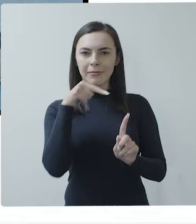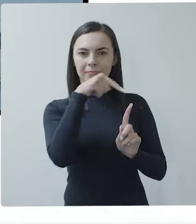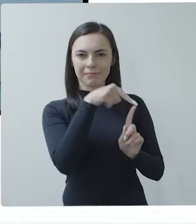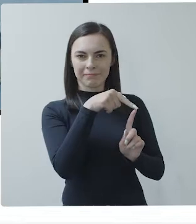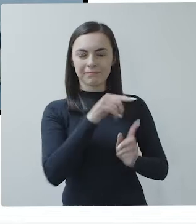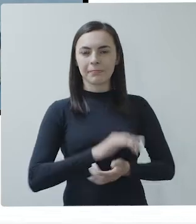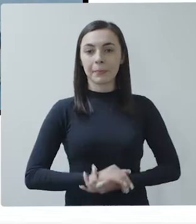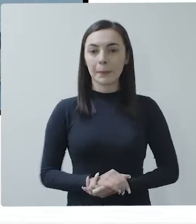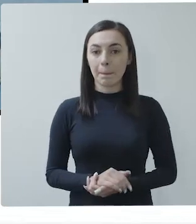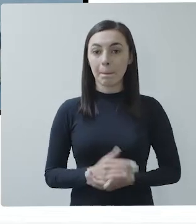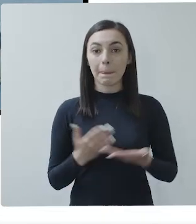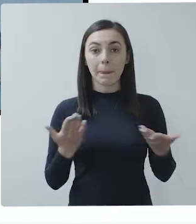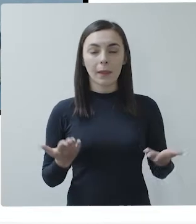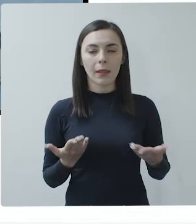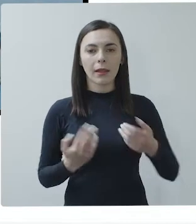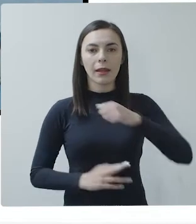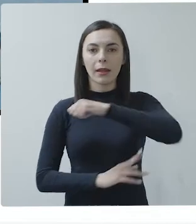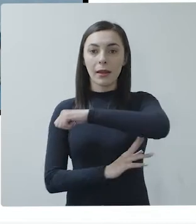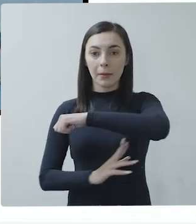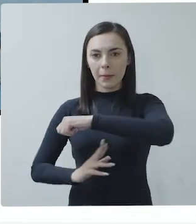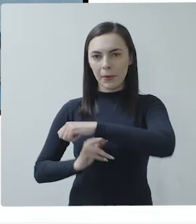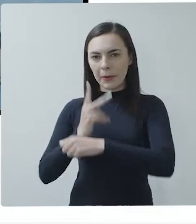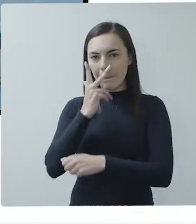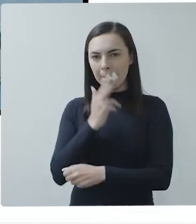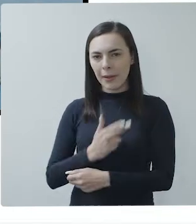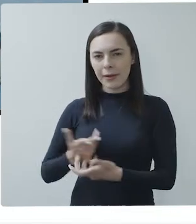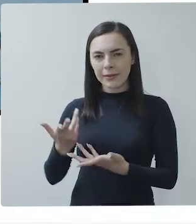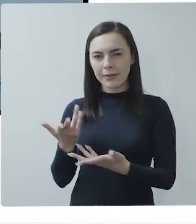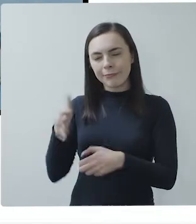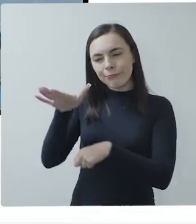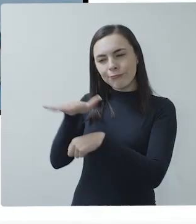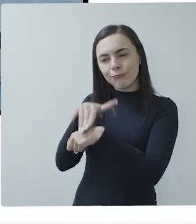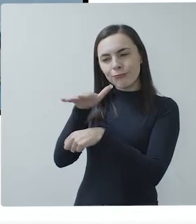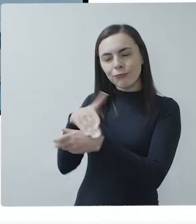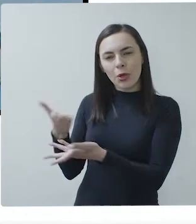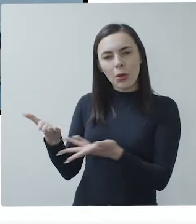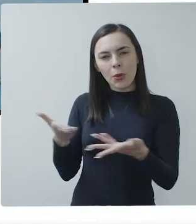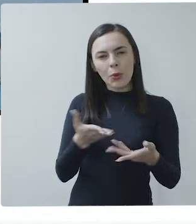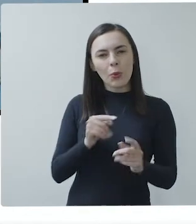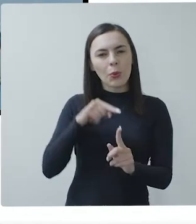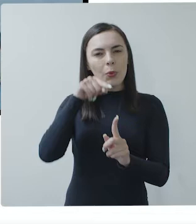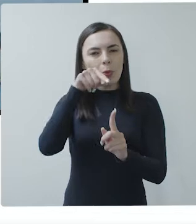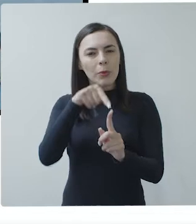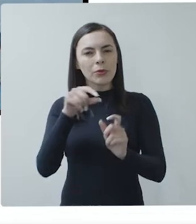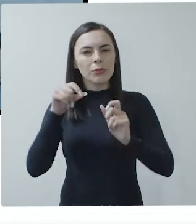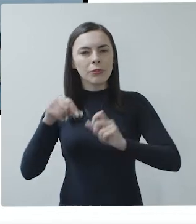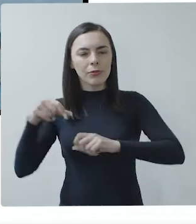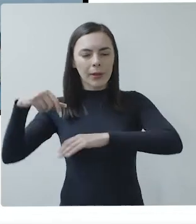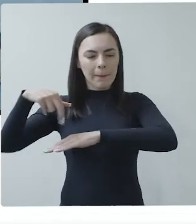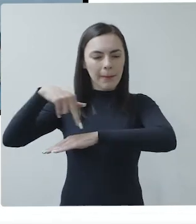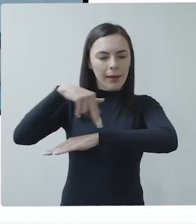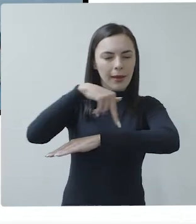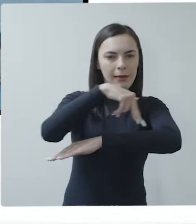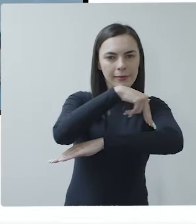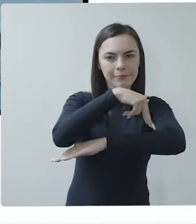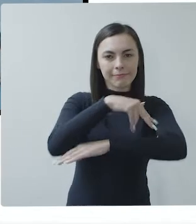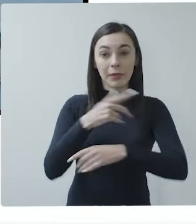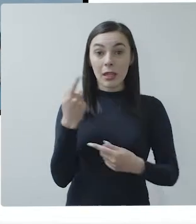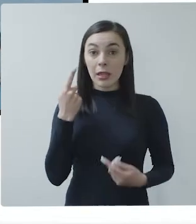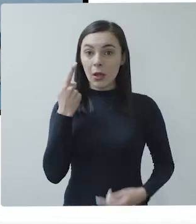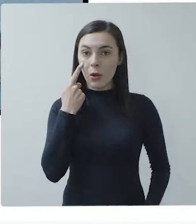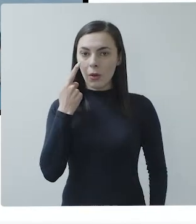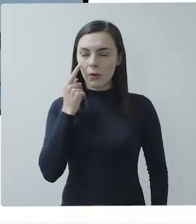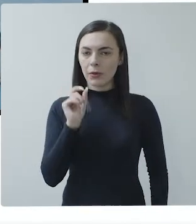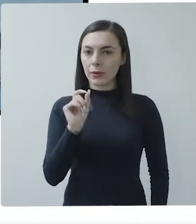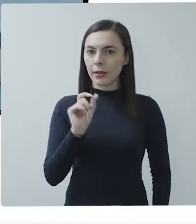lado? A ponte não, é um convite que ela nos faz, né? Vamos atravessar, chegar no outro lado? Ó, as